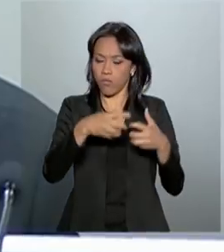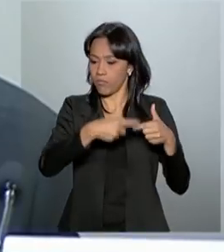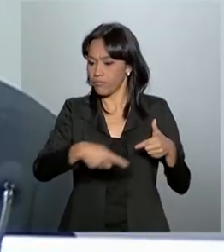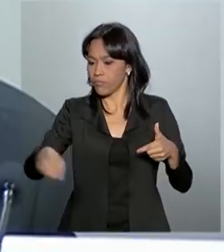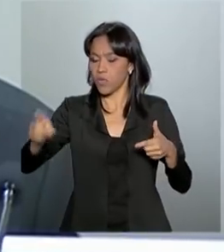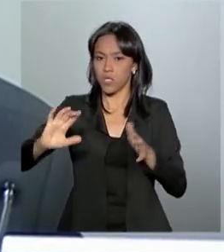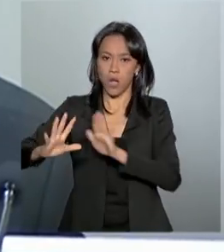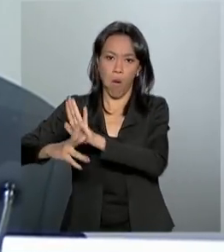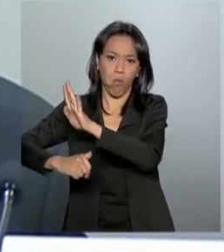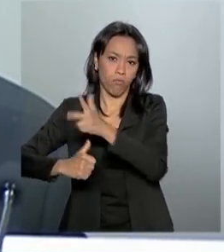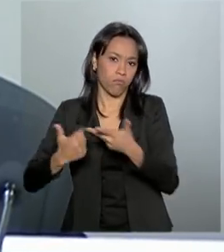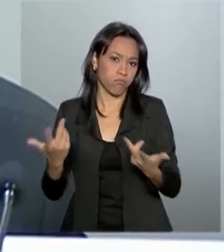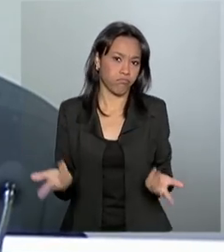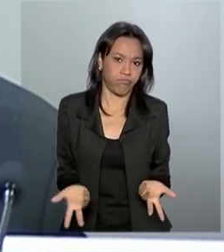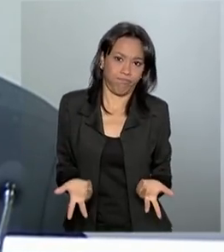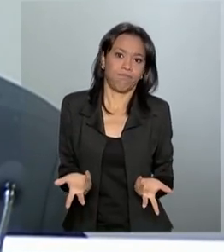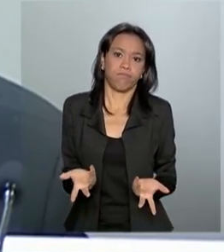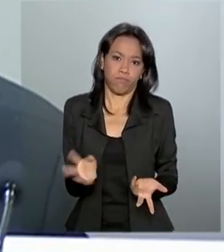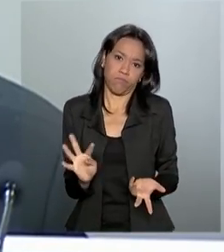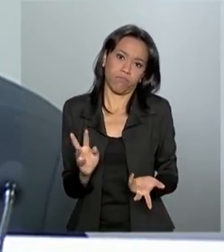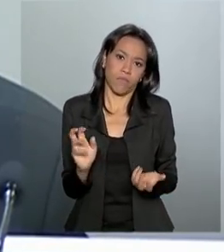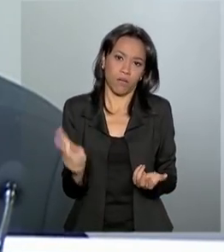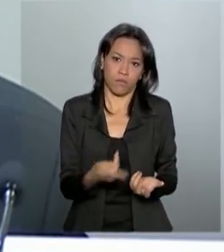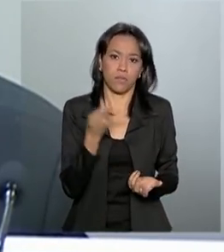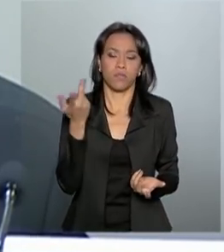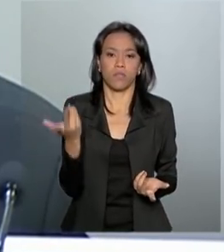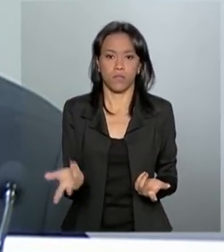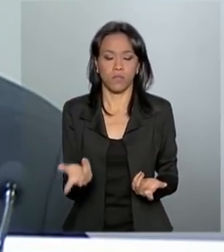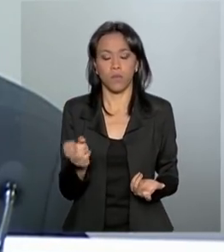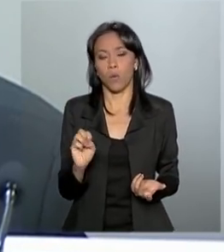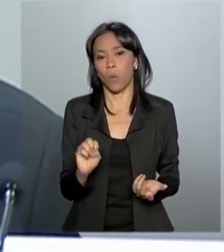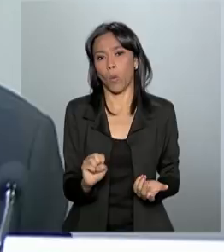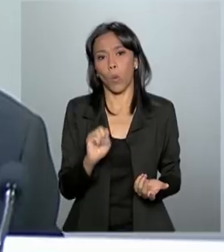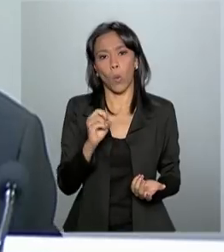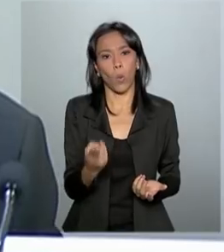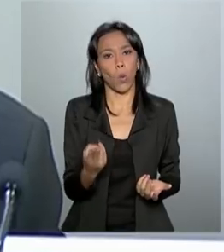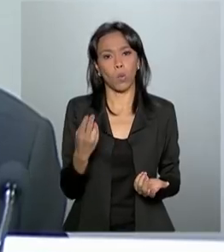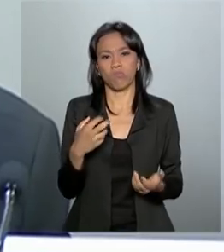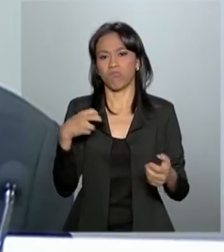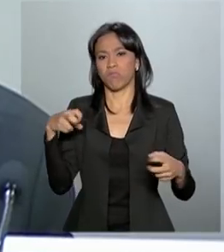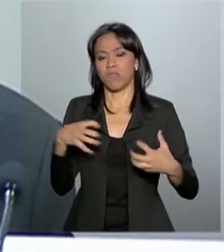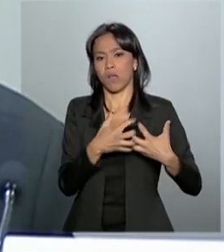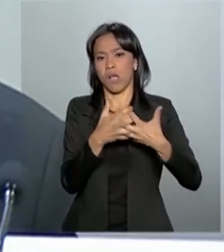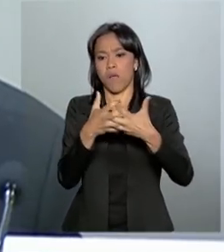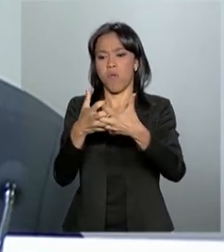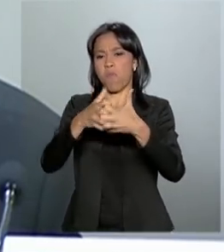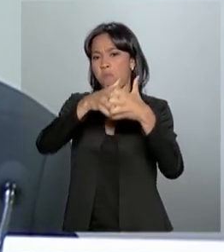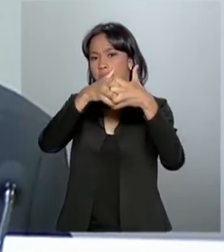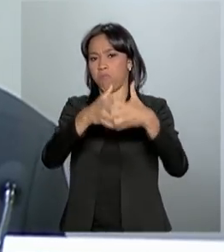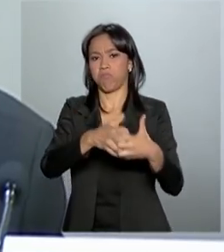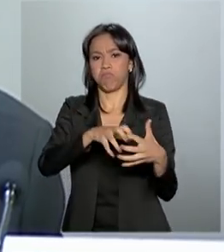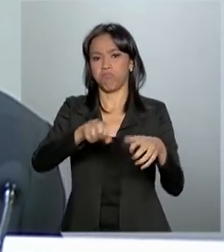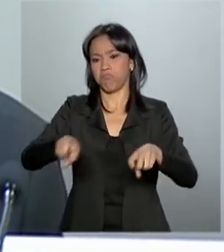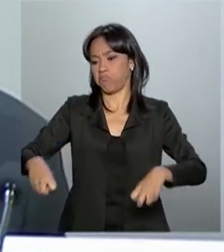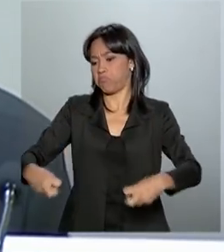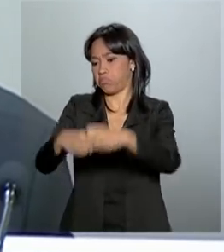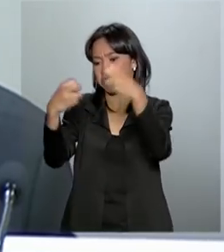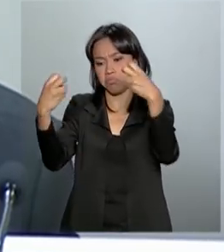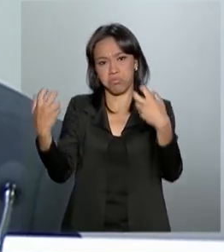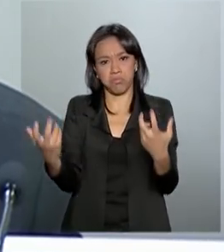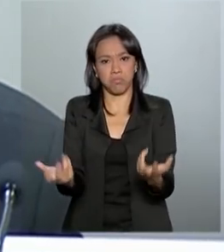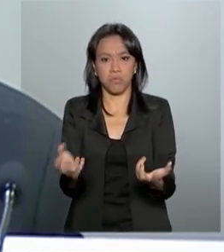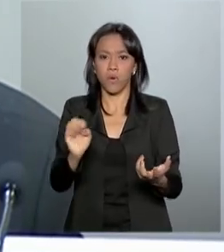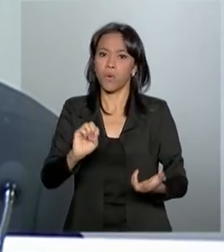ou sejam incidentes decorrentes de algum acidente de tráfico ou mesmo decorrente